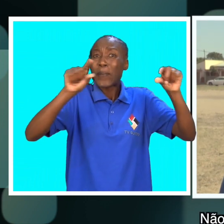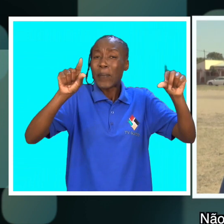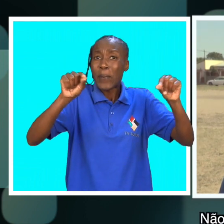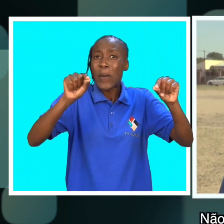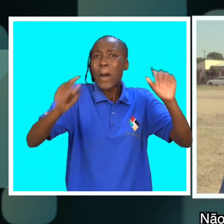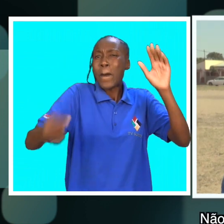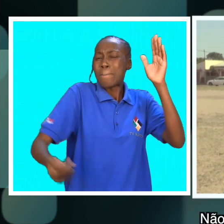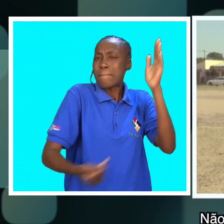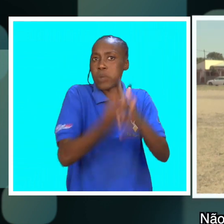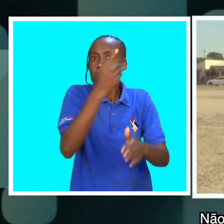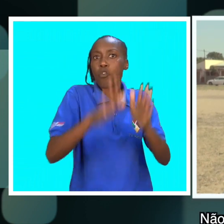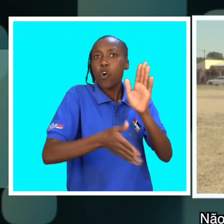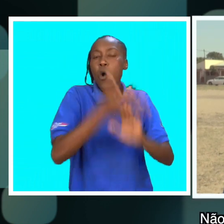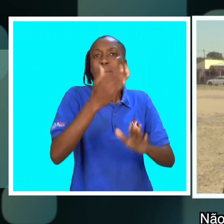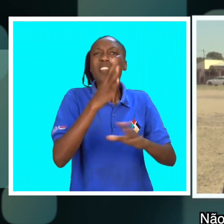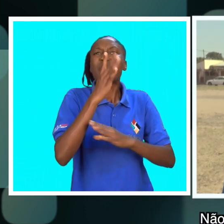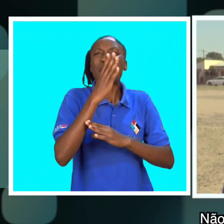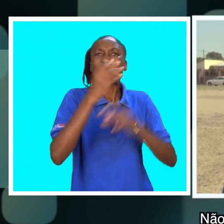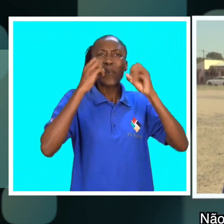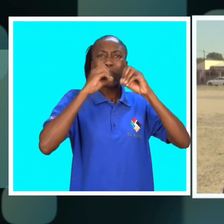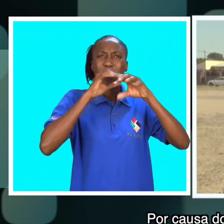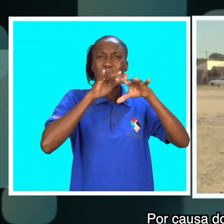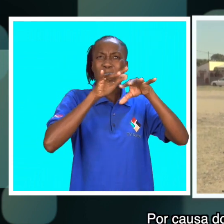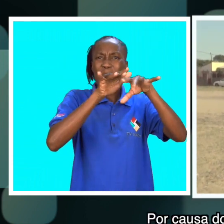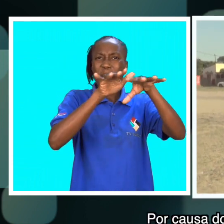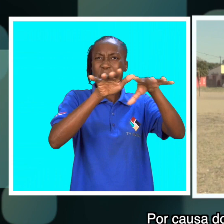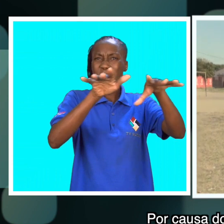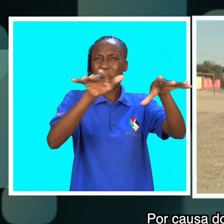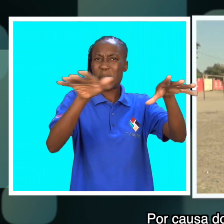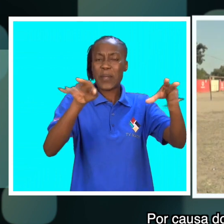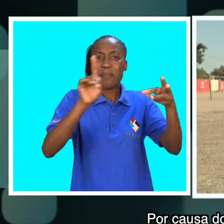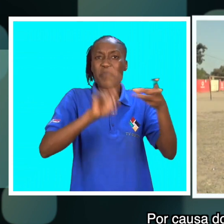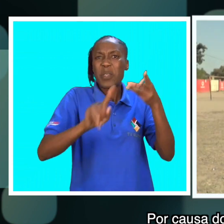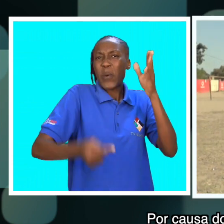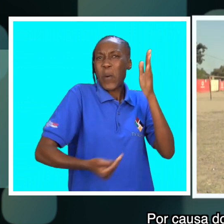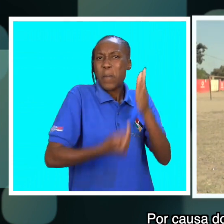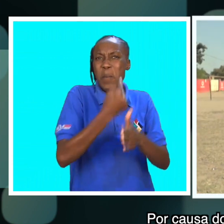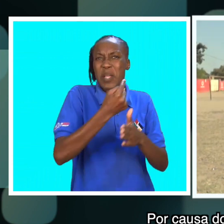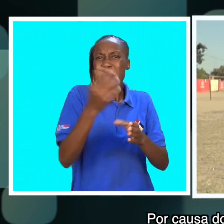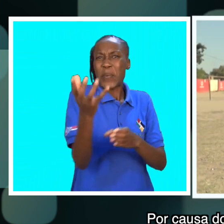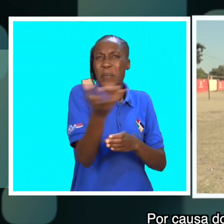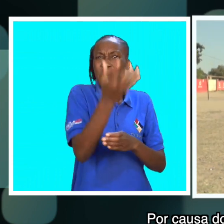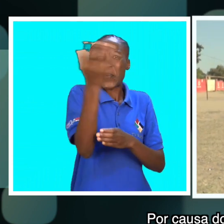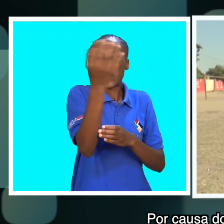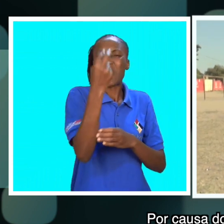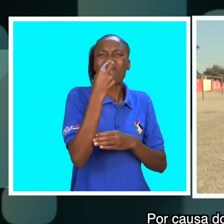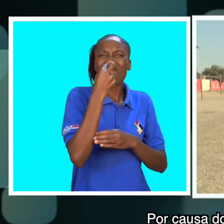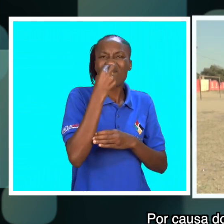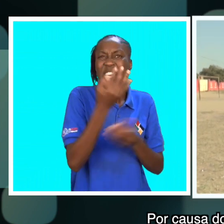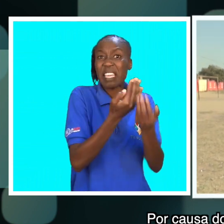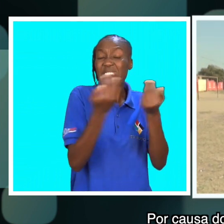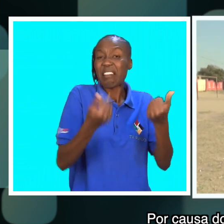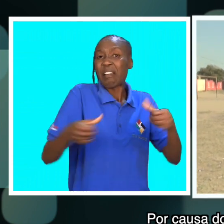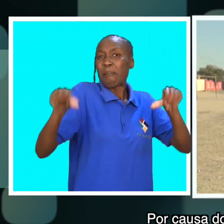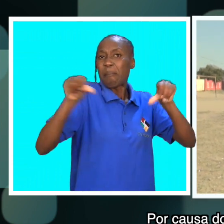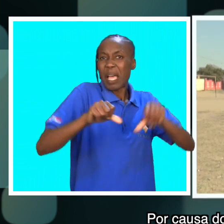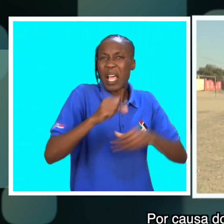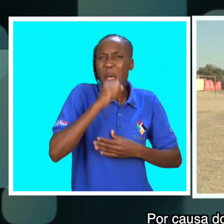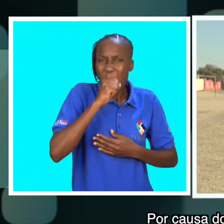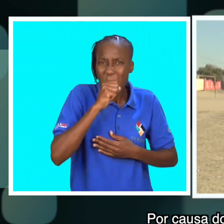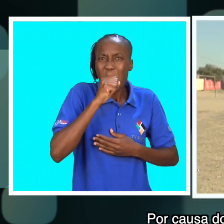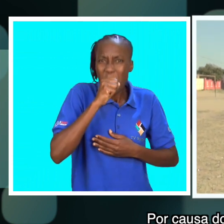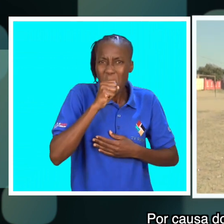suja. Sim. Não há saúde por causa disso. Porque aquele fumo entra em pina no coiso. Sim, passamos mal, as crianças ficam com